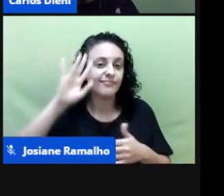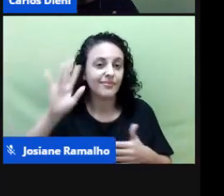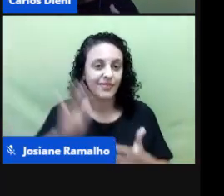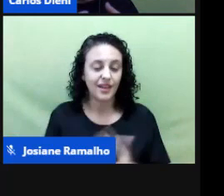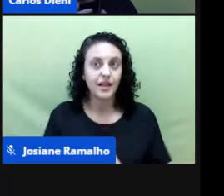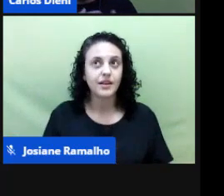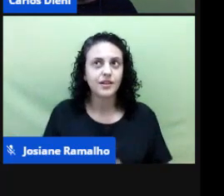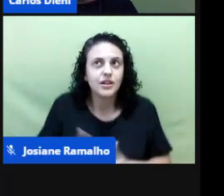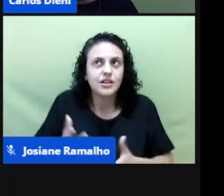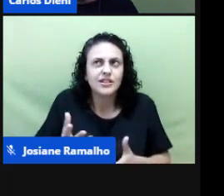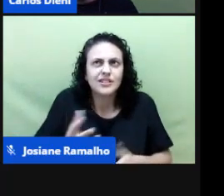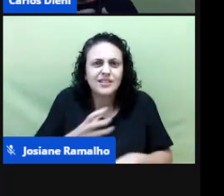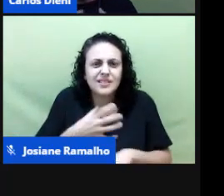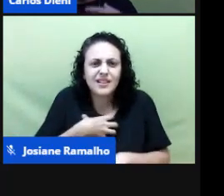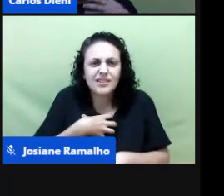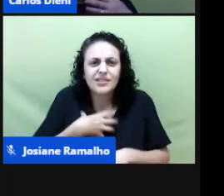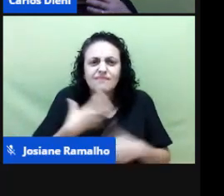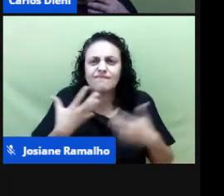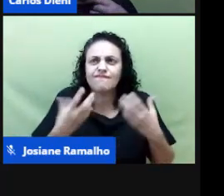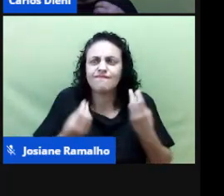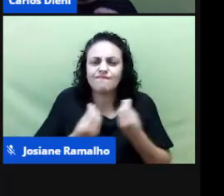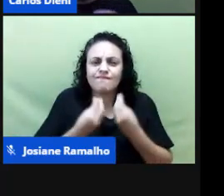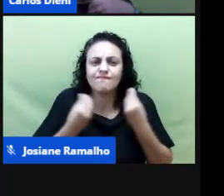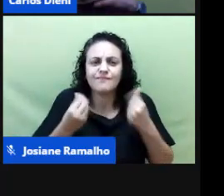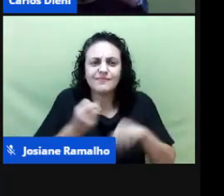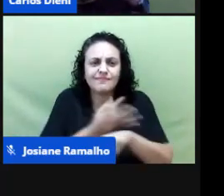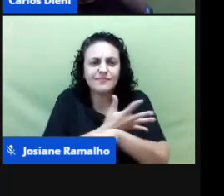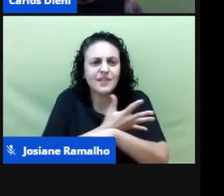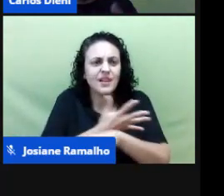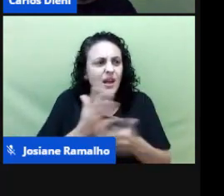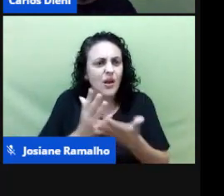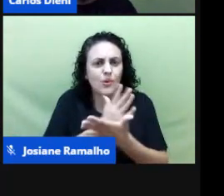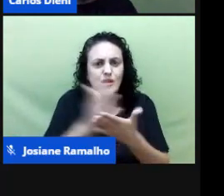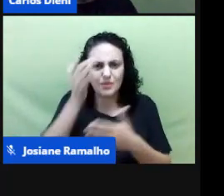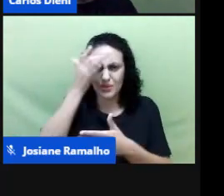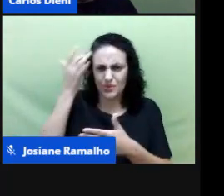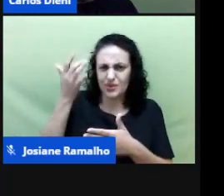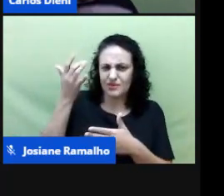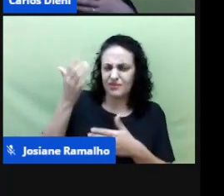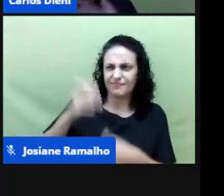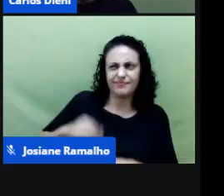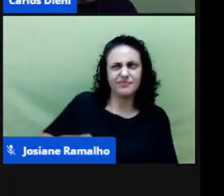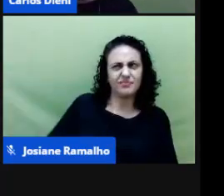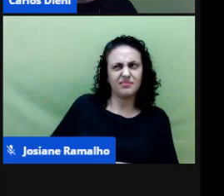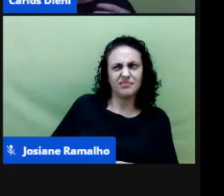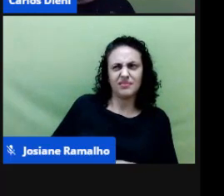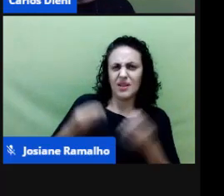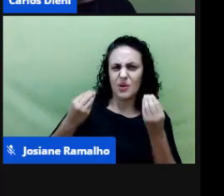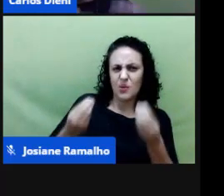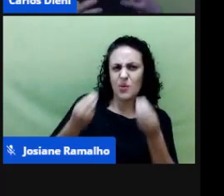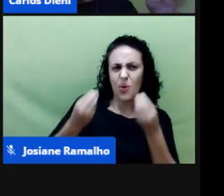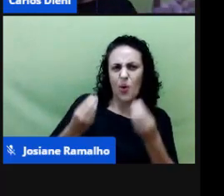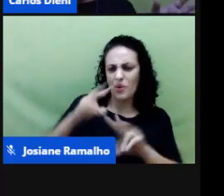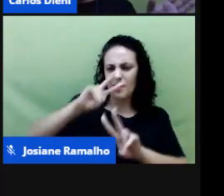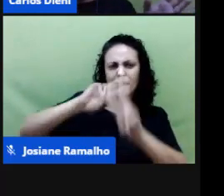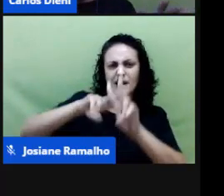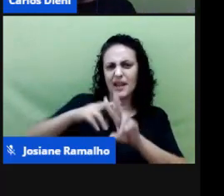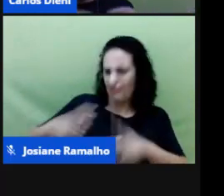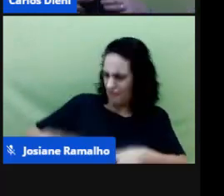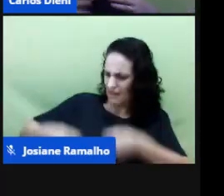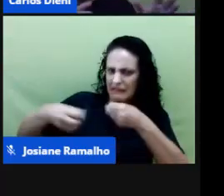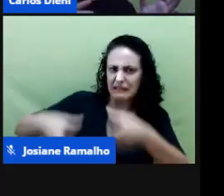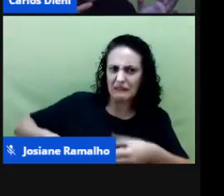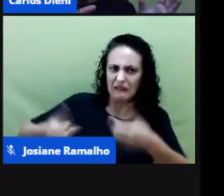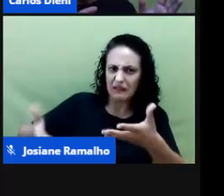na gente sensações. Alguns vão ficar indignados, outros vão achar que ele está mentindo, outros vão achar que